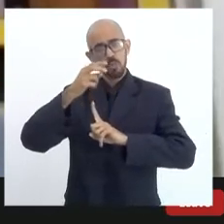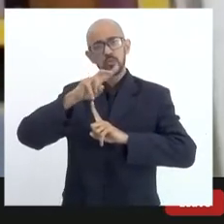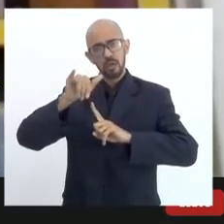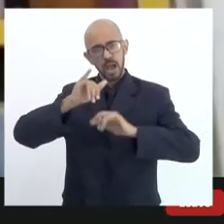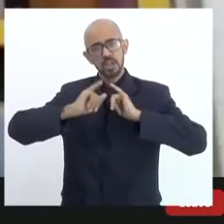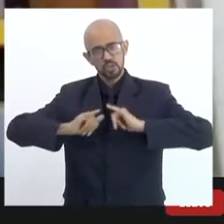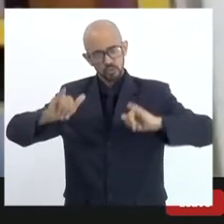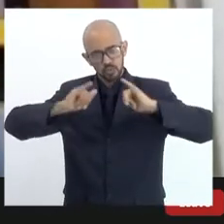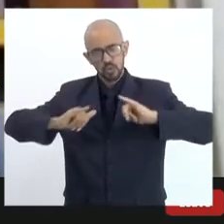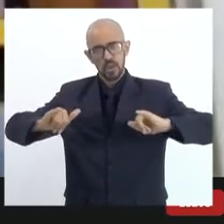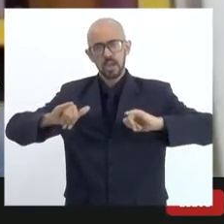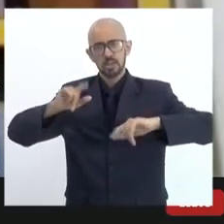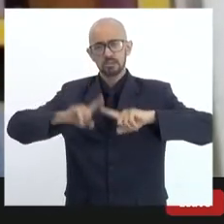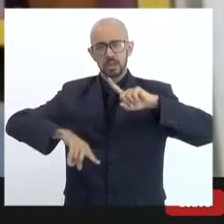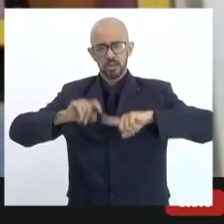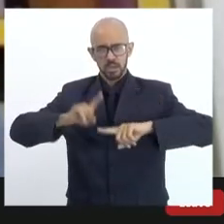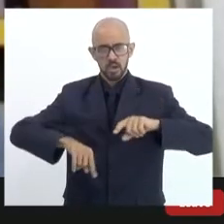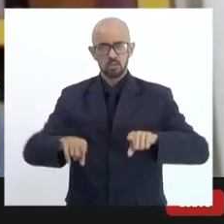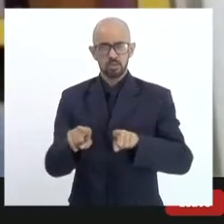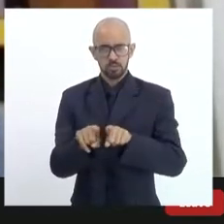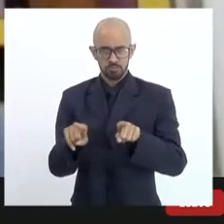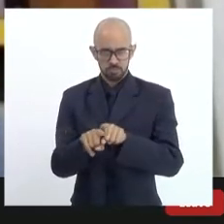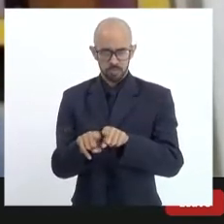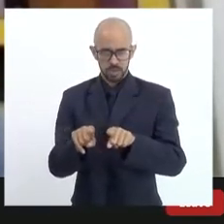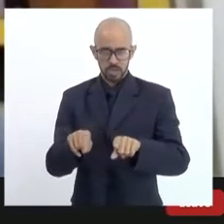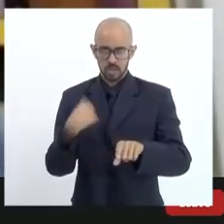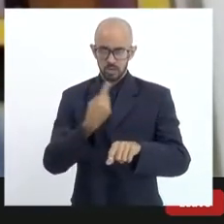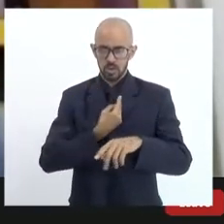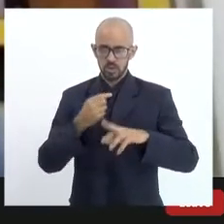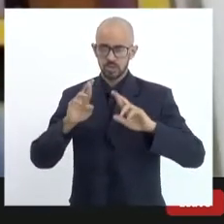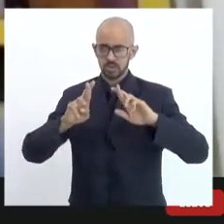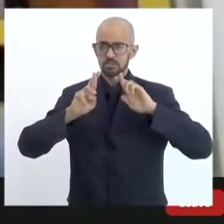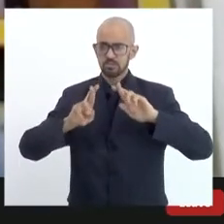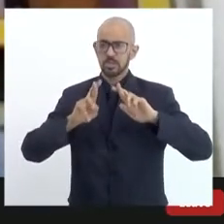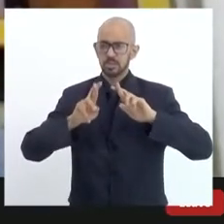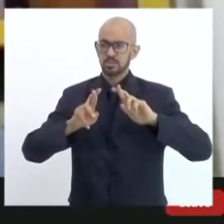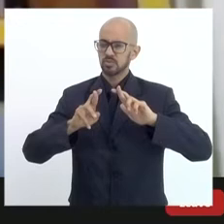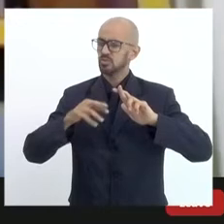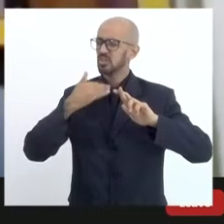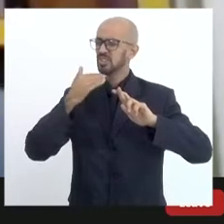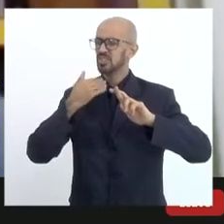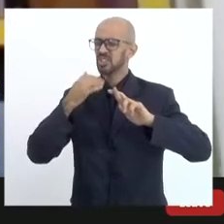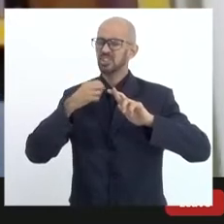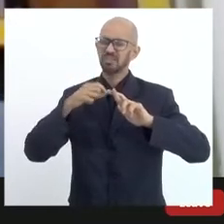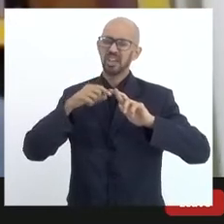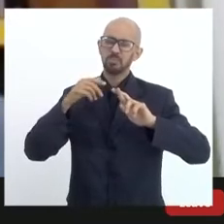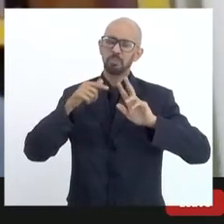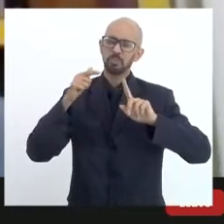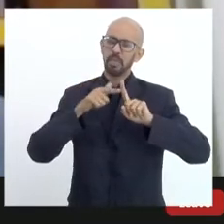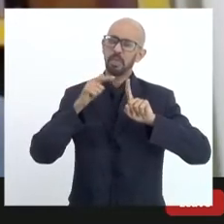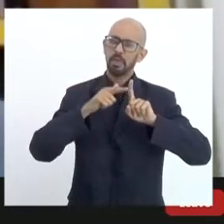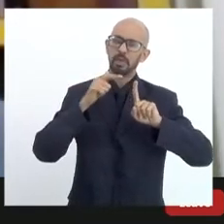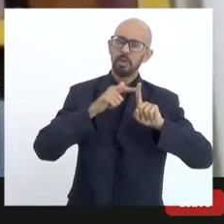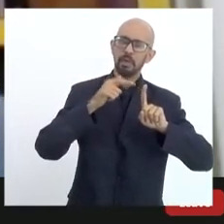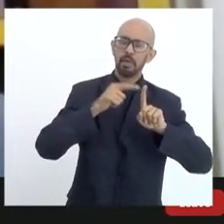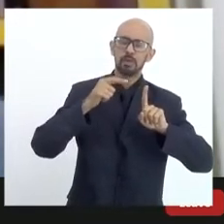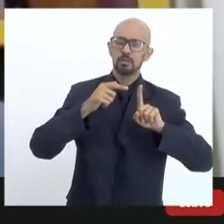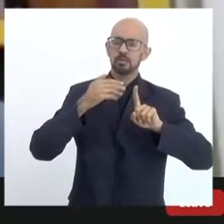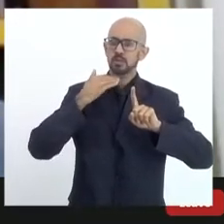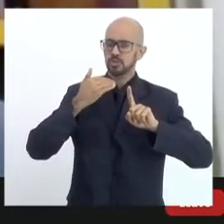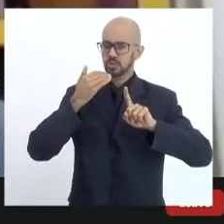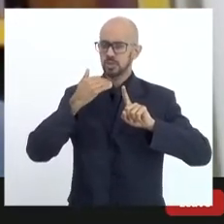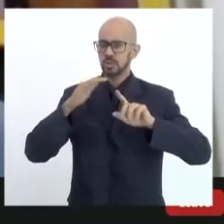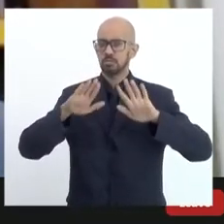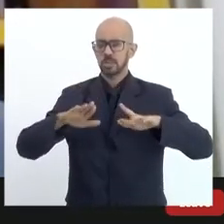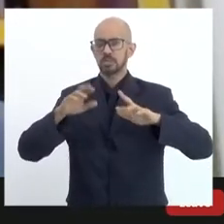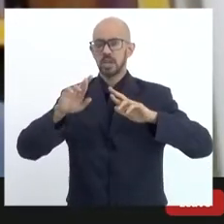esse material. Então, a nossa esperança, né? Não adianta nem ficar aqui cutucando muito, né? Não adianta. É que nós estamos com